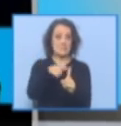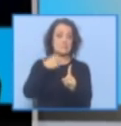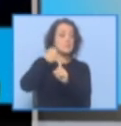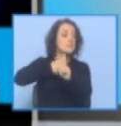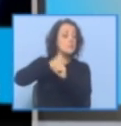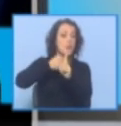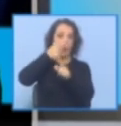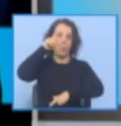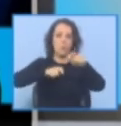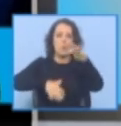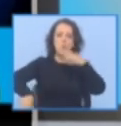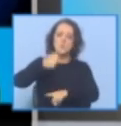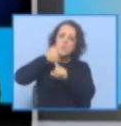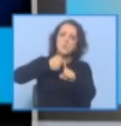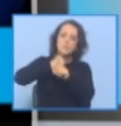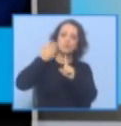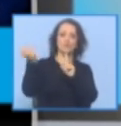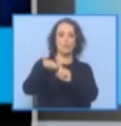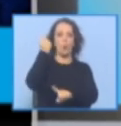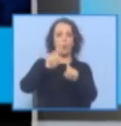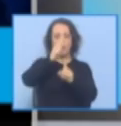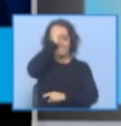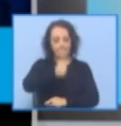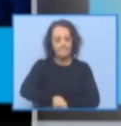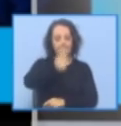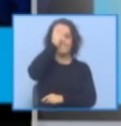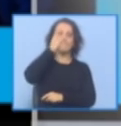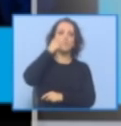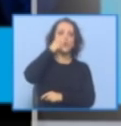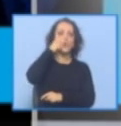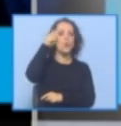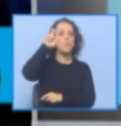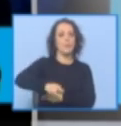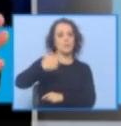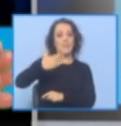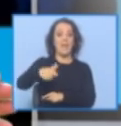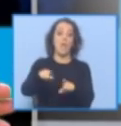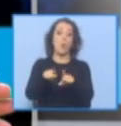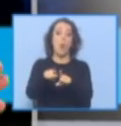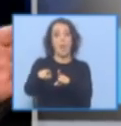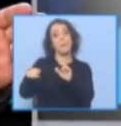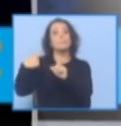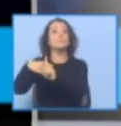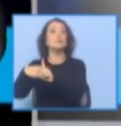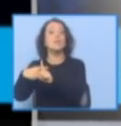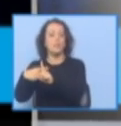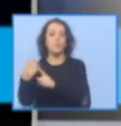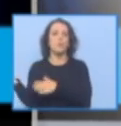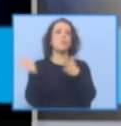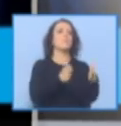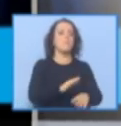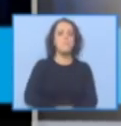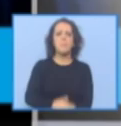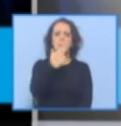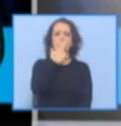conquista civilizacional, em termos de direitos humanos, etc. E, portanto, é o anti que eu chamo positivo. Como outro anti-positivo, como, por exemplo, o